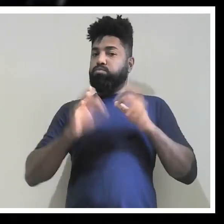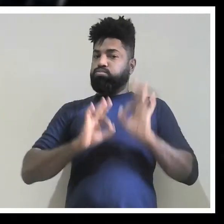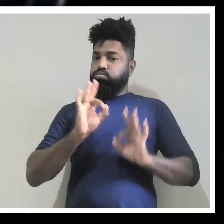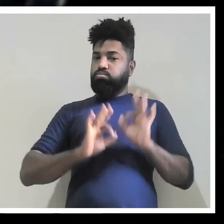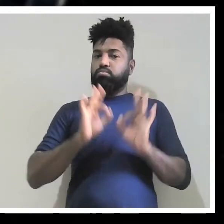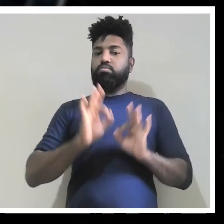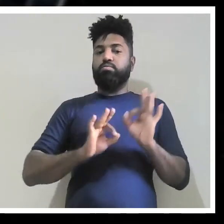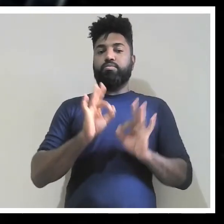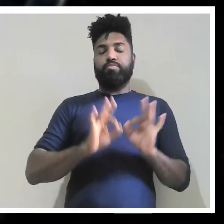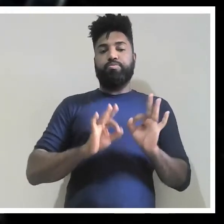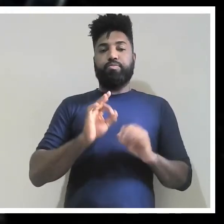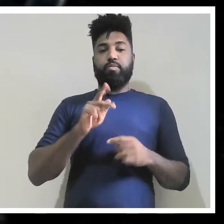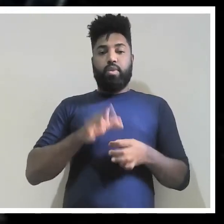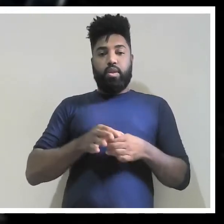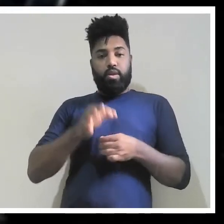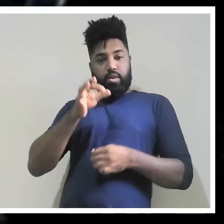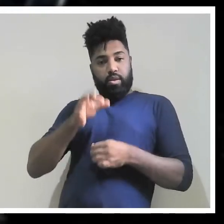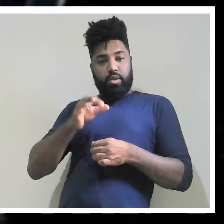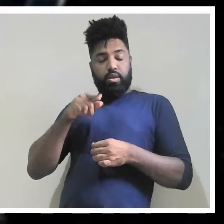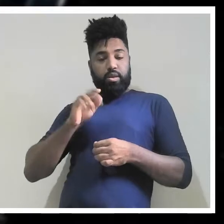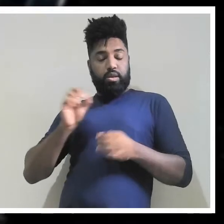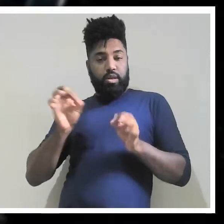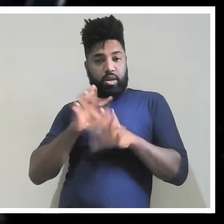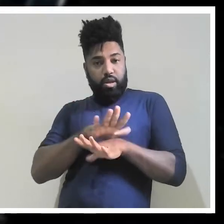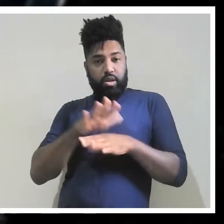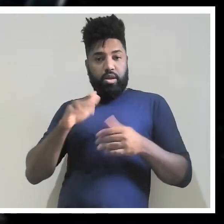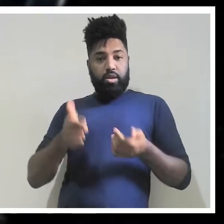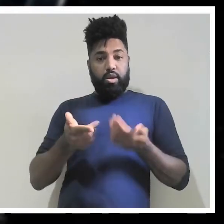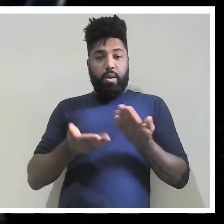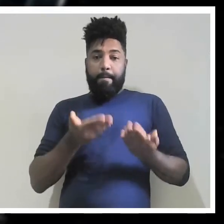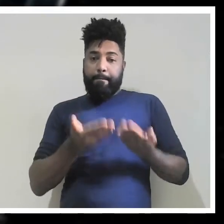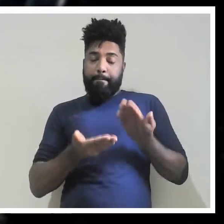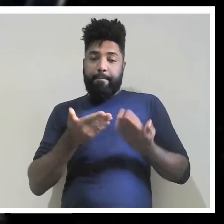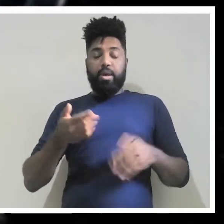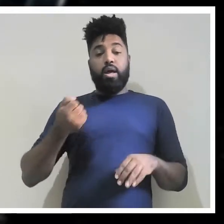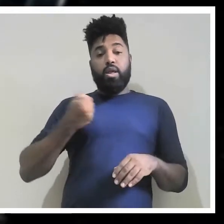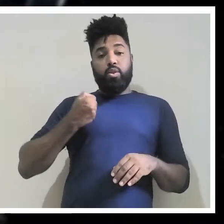piquenômetro enxuto, nós pesamos o conjunto e a massa encontrada foi de